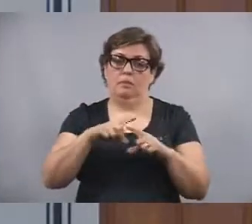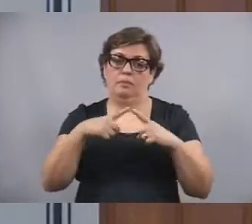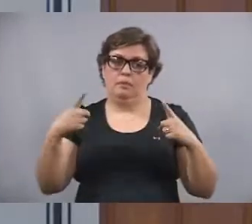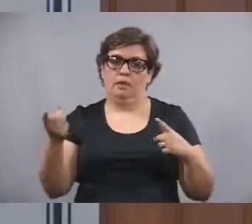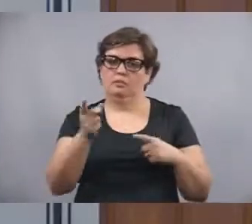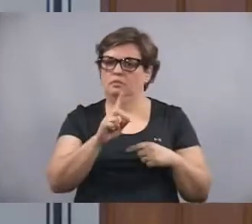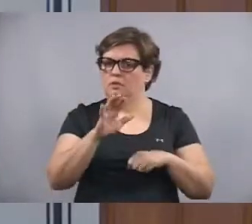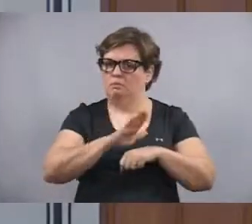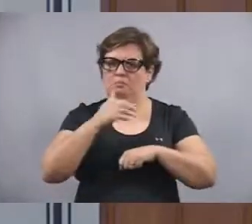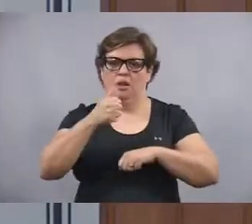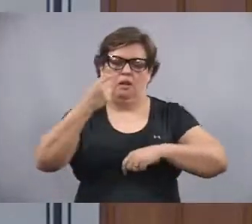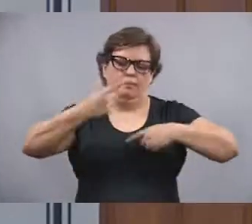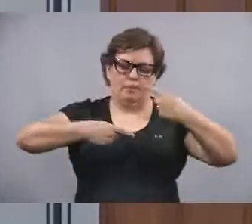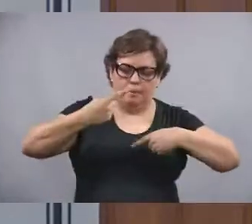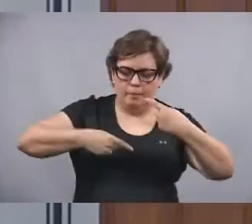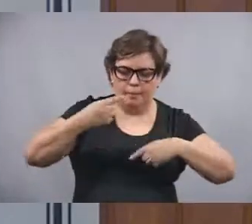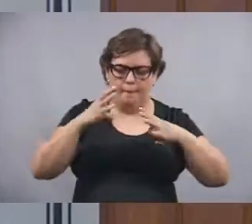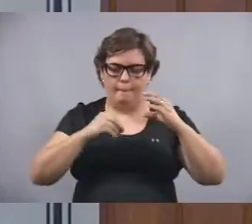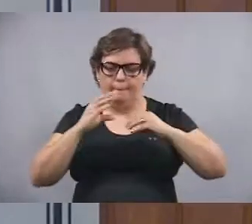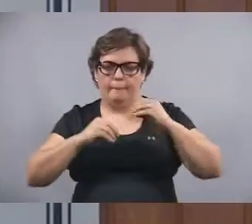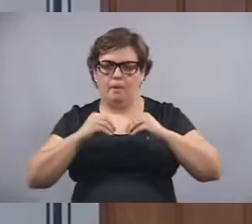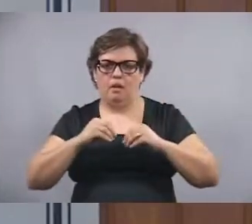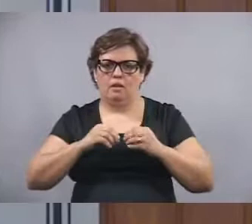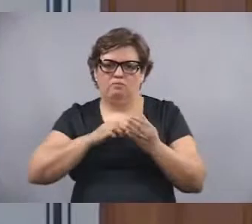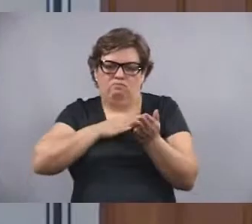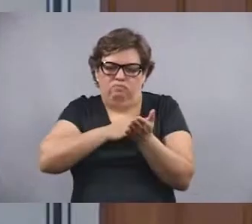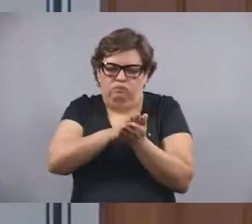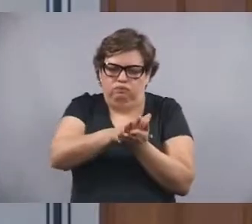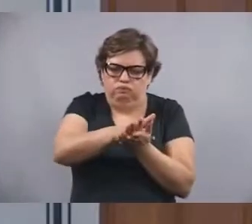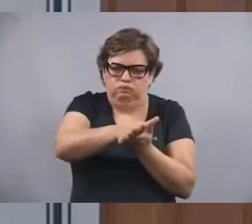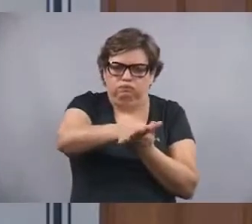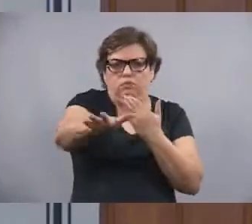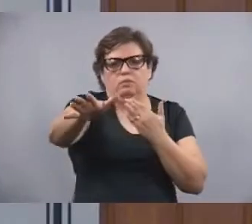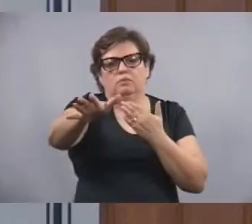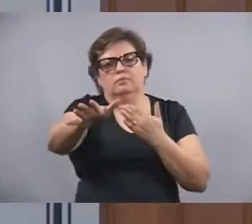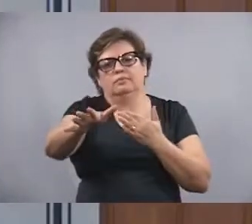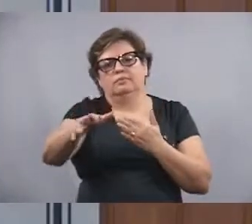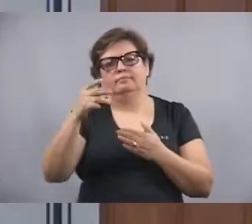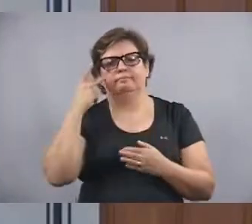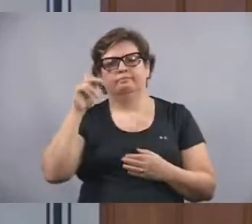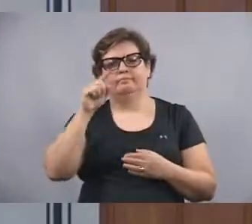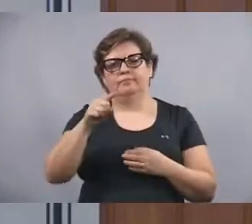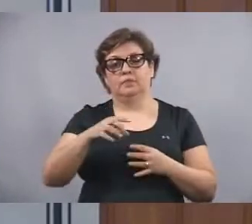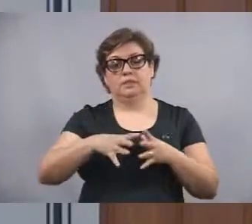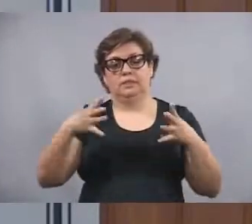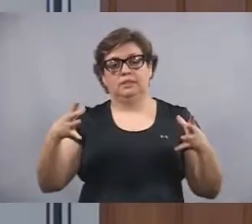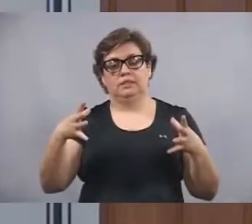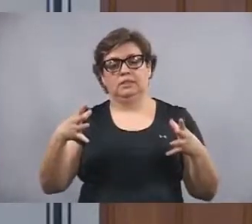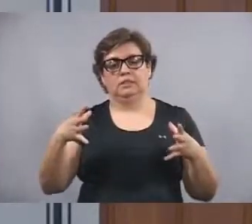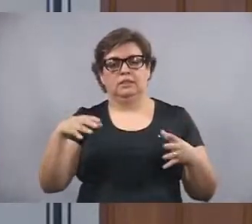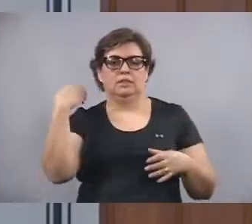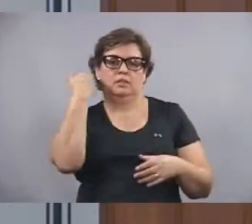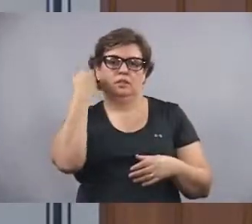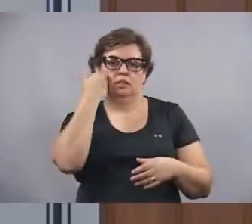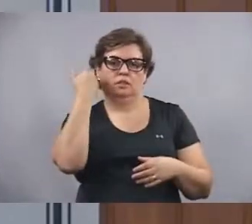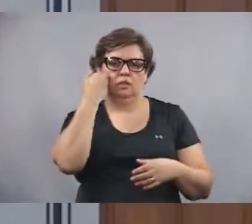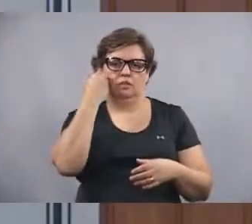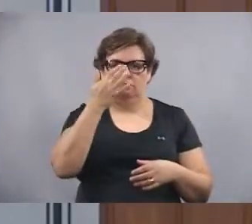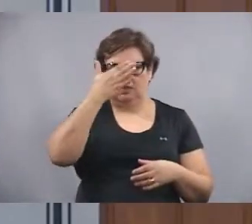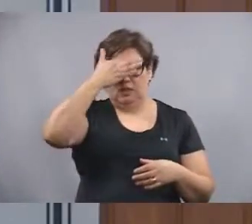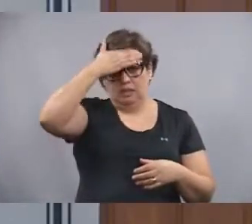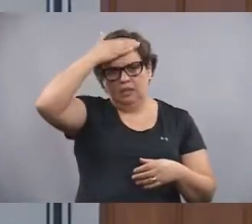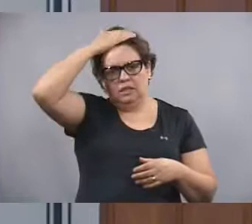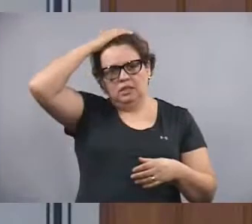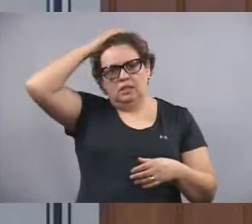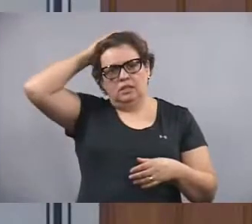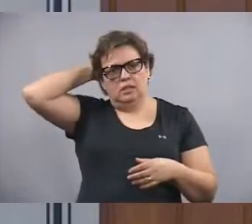foi melhor discutido. Foi um rolo compressor passado por esse grande bandido Michel Temer, que está